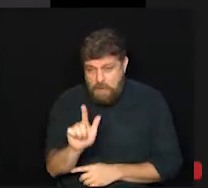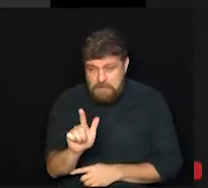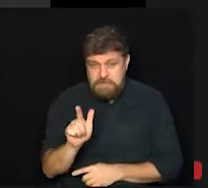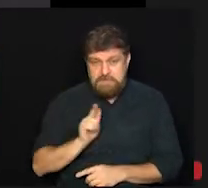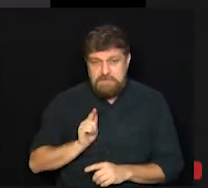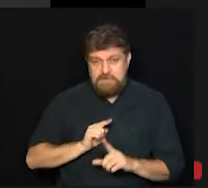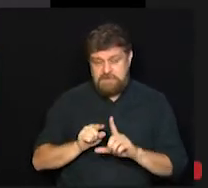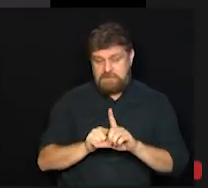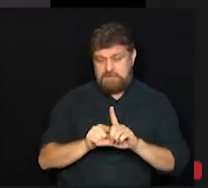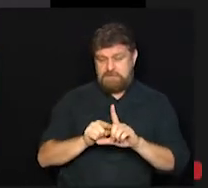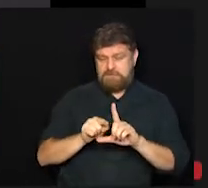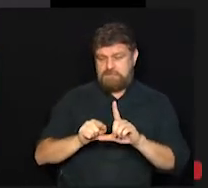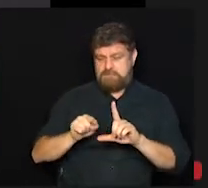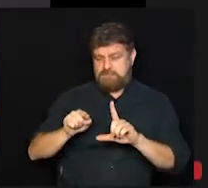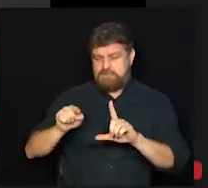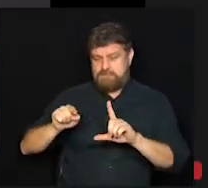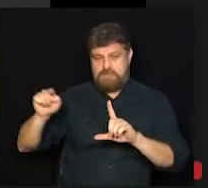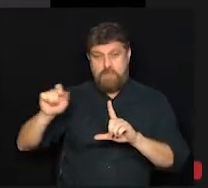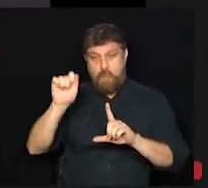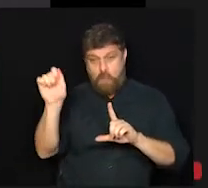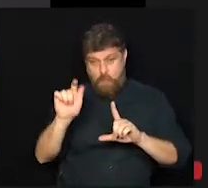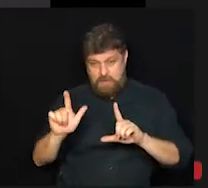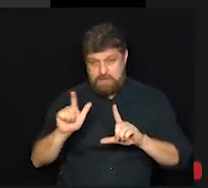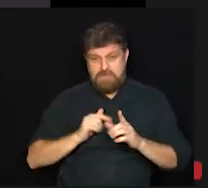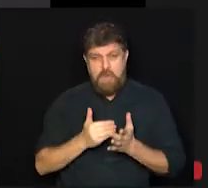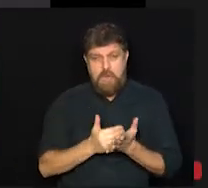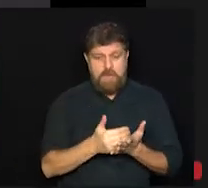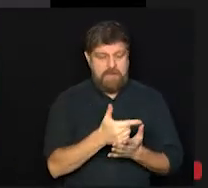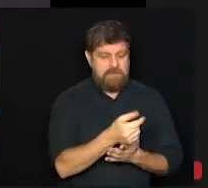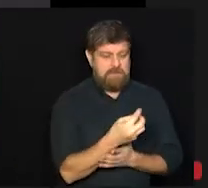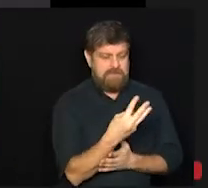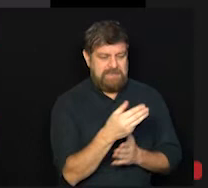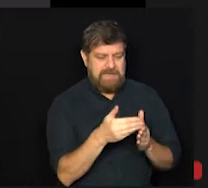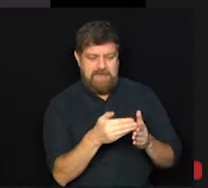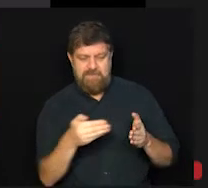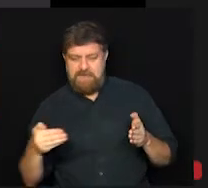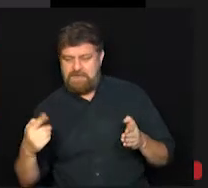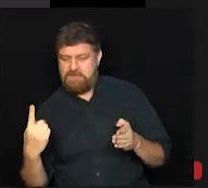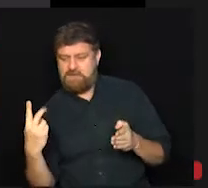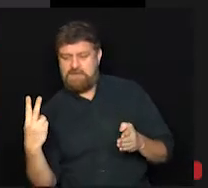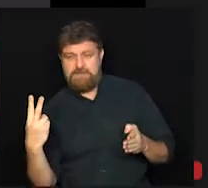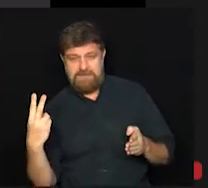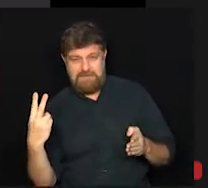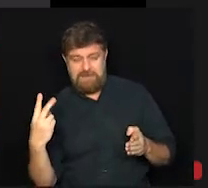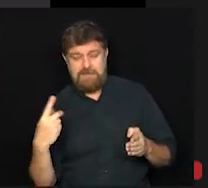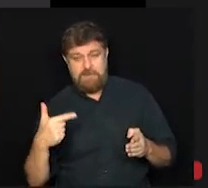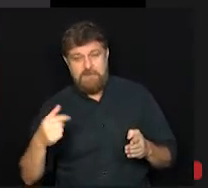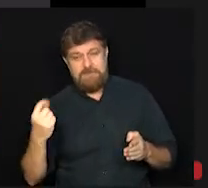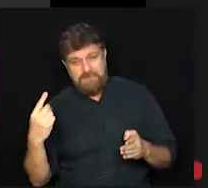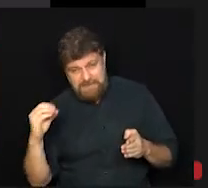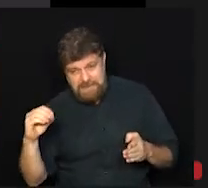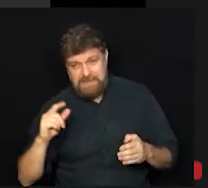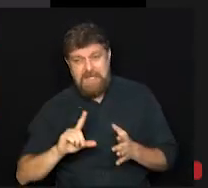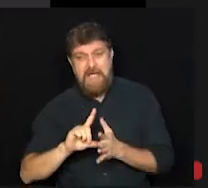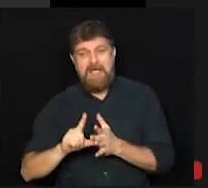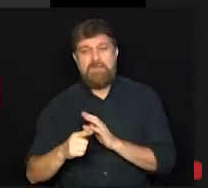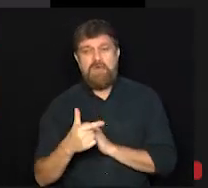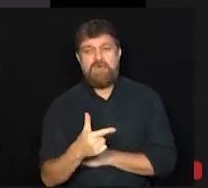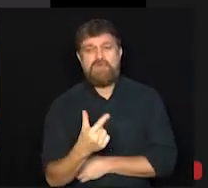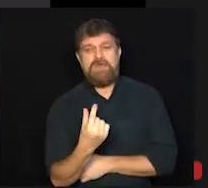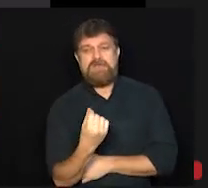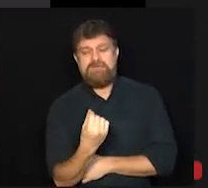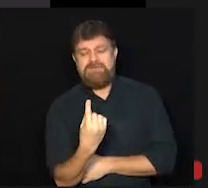subida constante. O gráfico começa em 2003, termina em 2010, e a partir de 2015 e 2016,